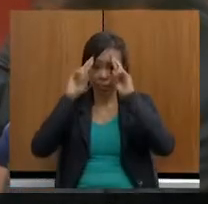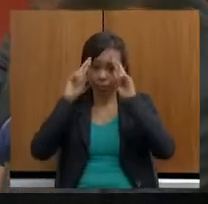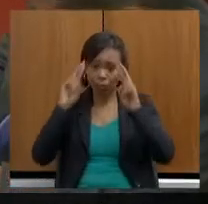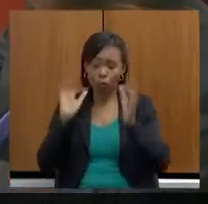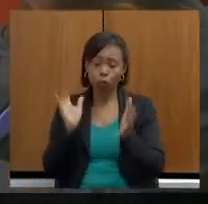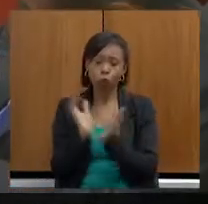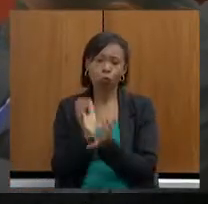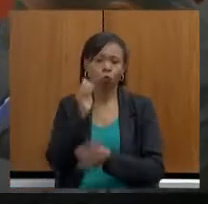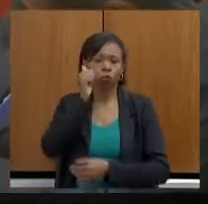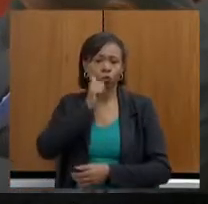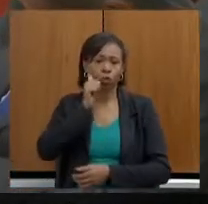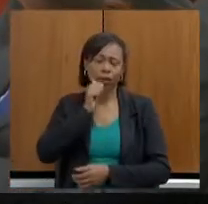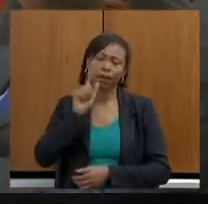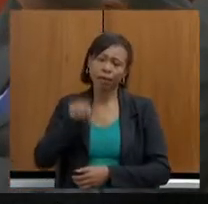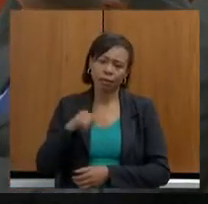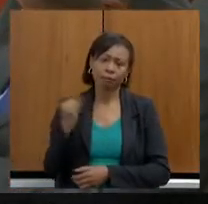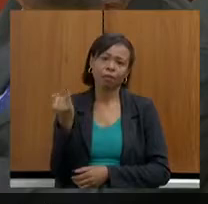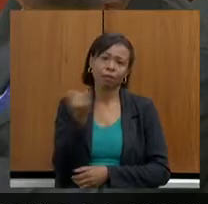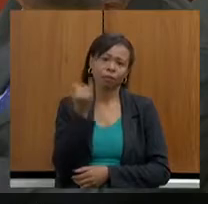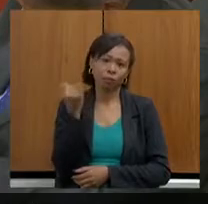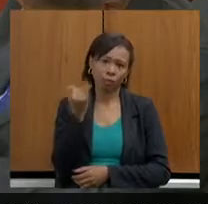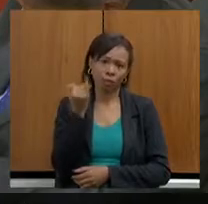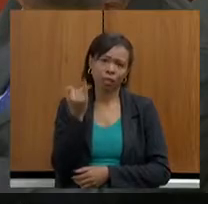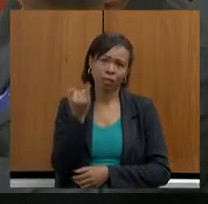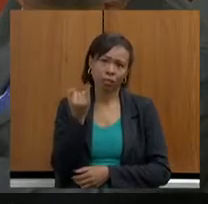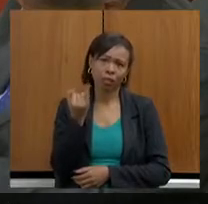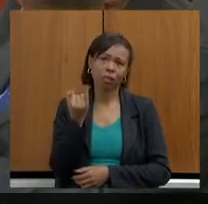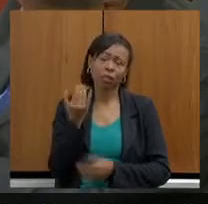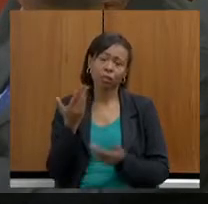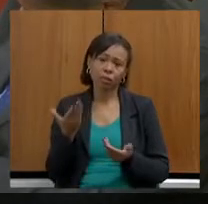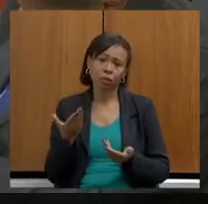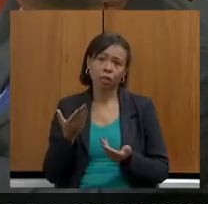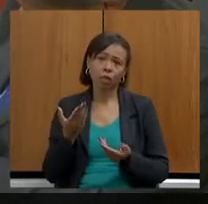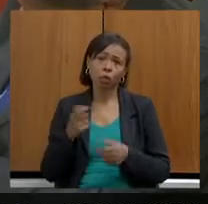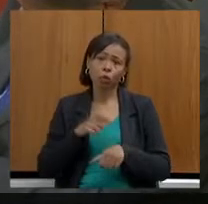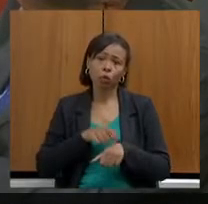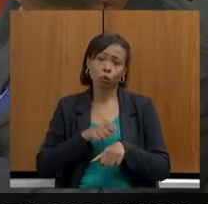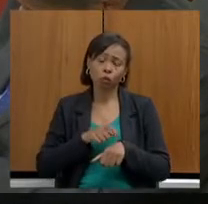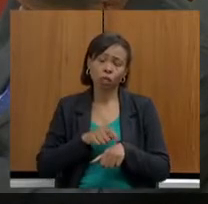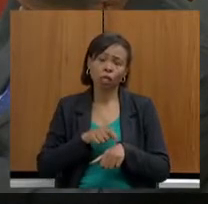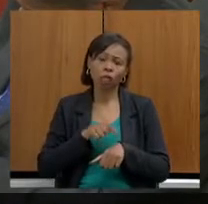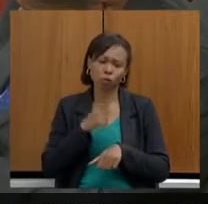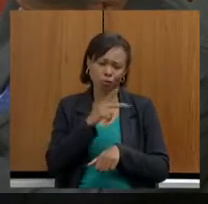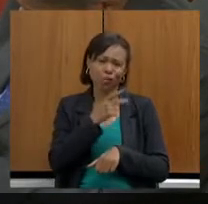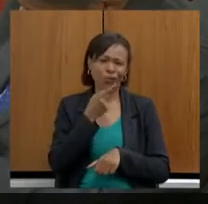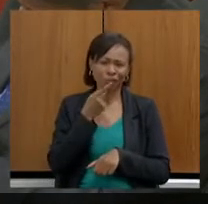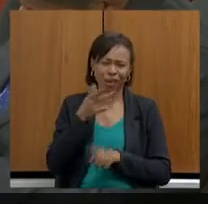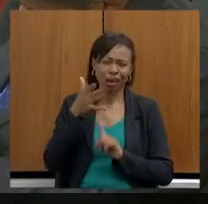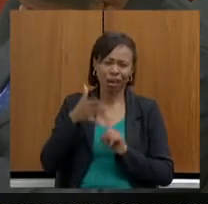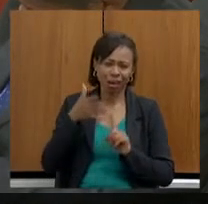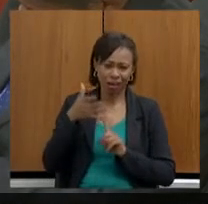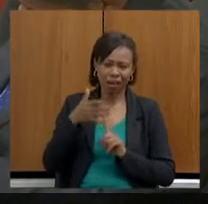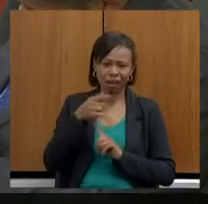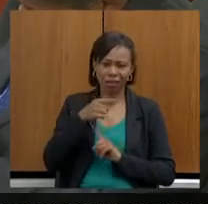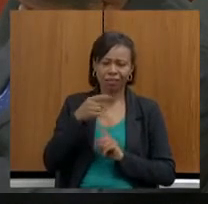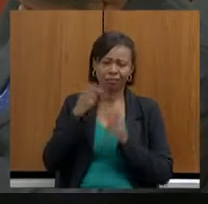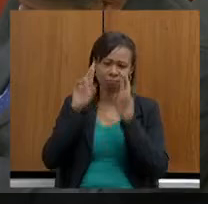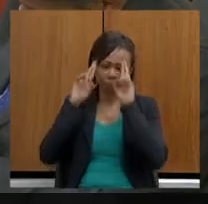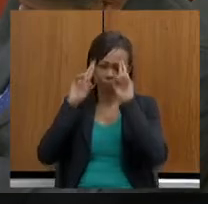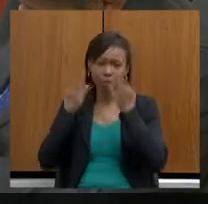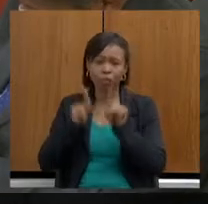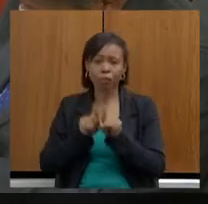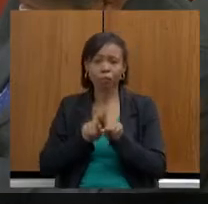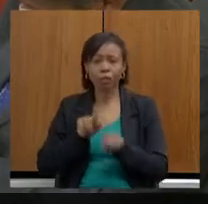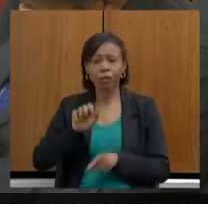importância que isso tem já que isso foi falado né durante a sua fala eu acredito que o deputado alegria da